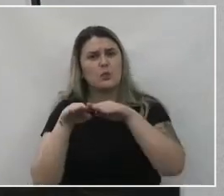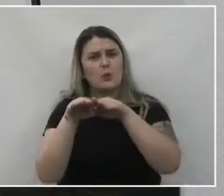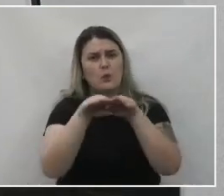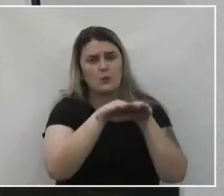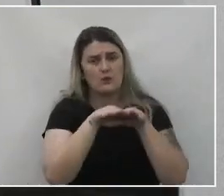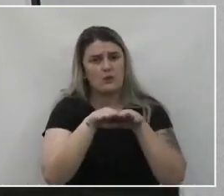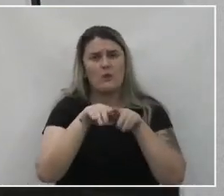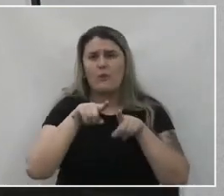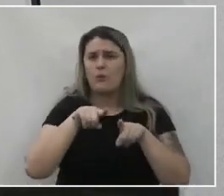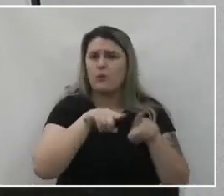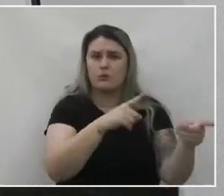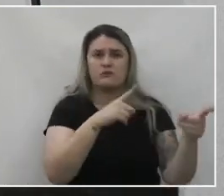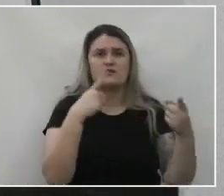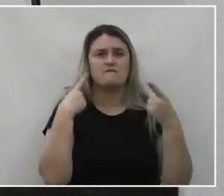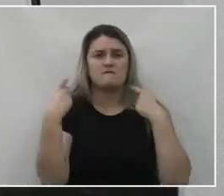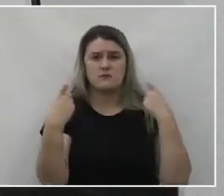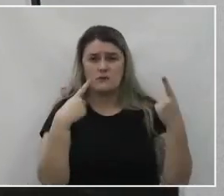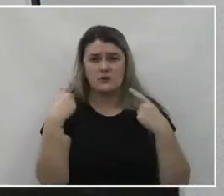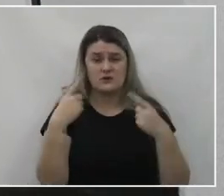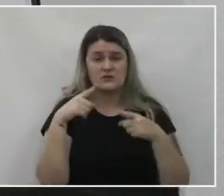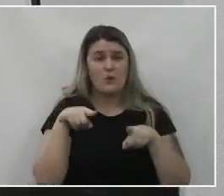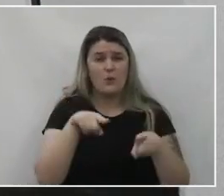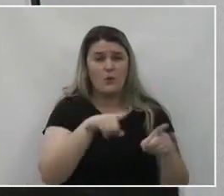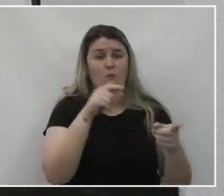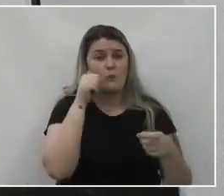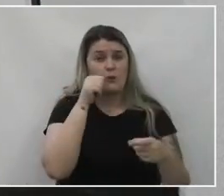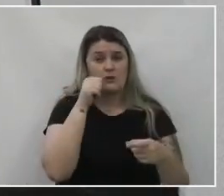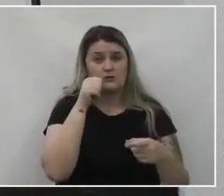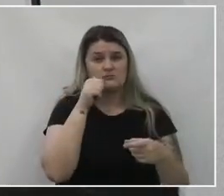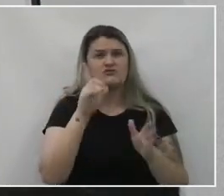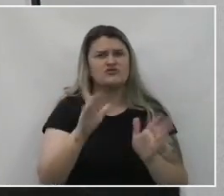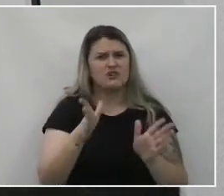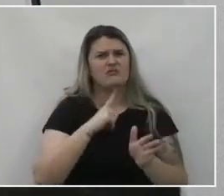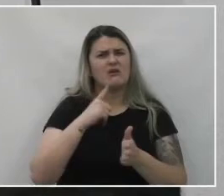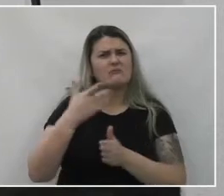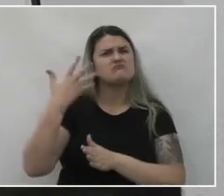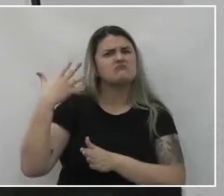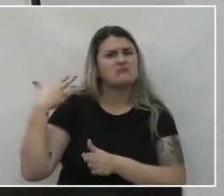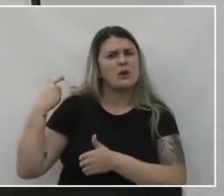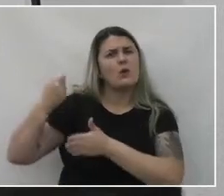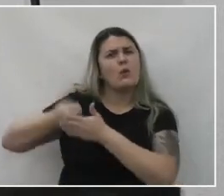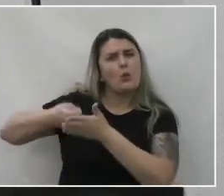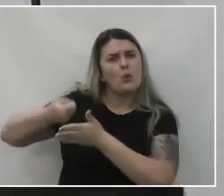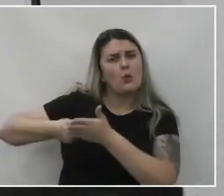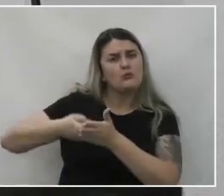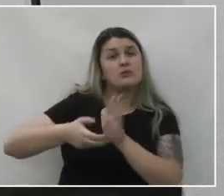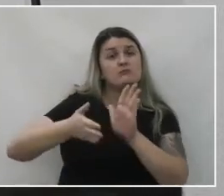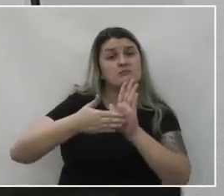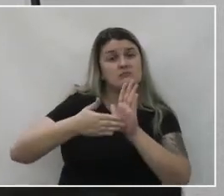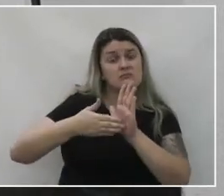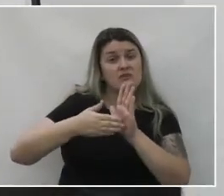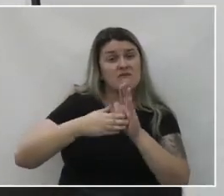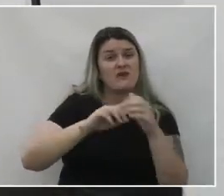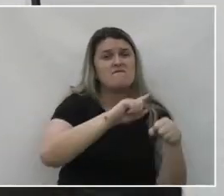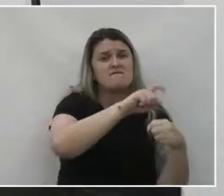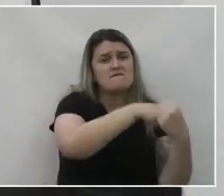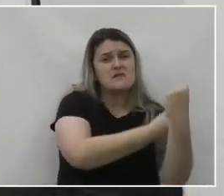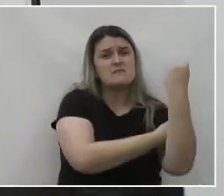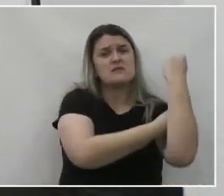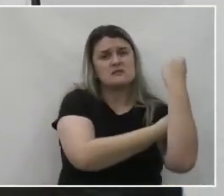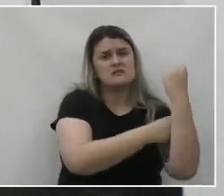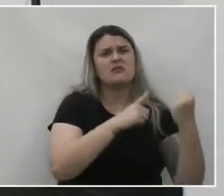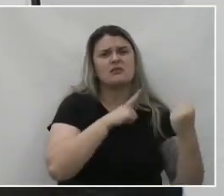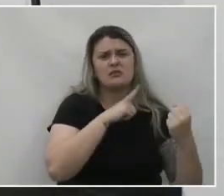mulheres já data de diversos séculos antes de nós. E durante todo esse período, as pautas feministas sempre foram recebidas